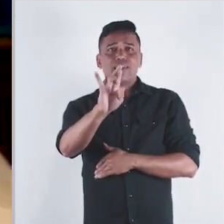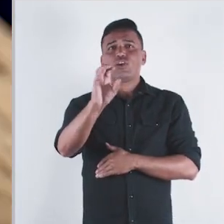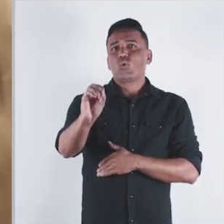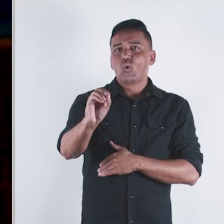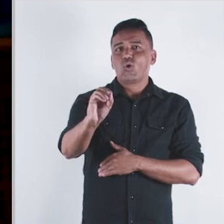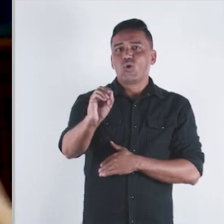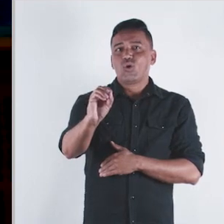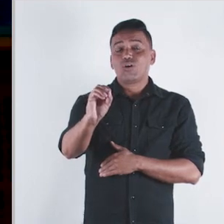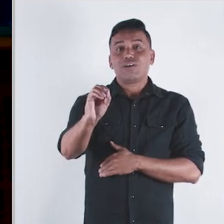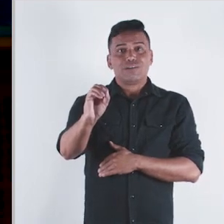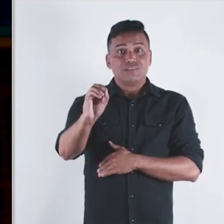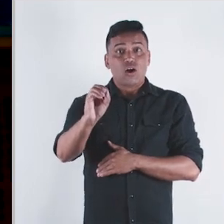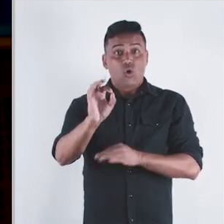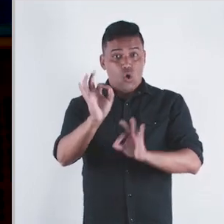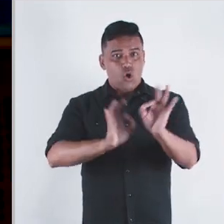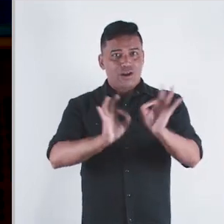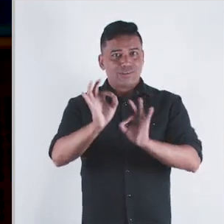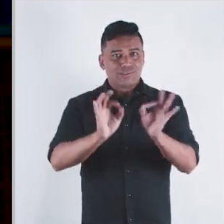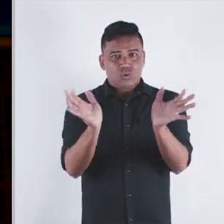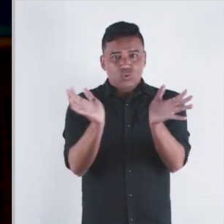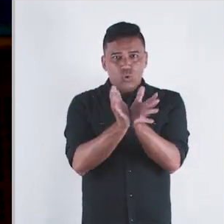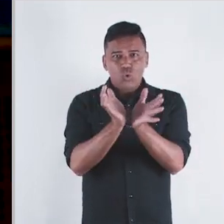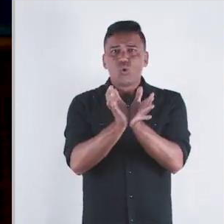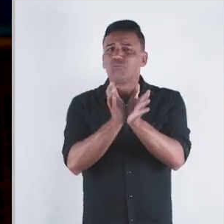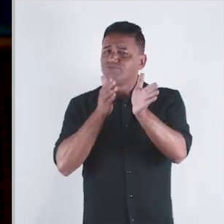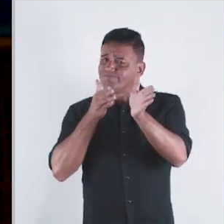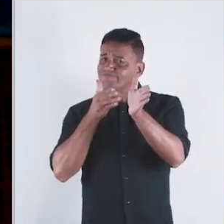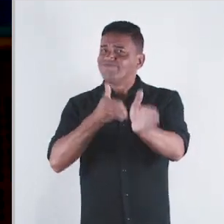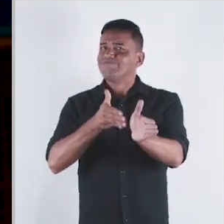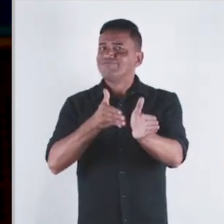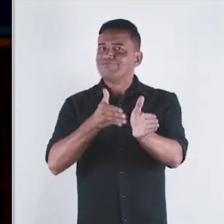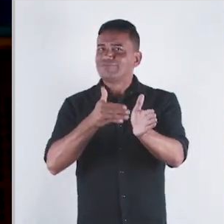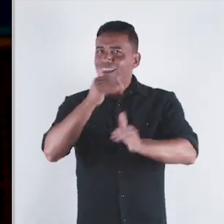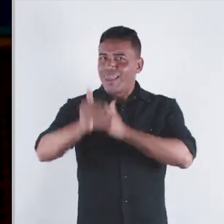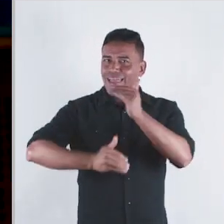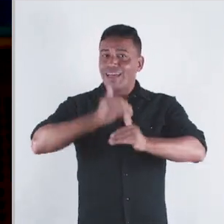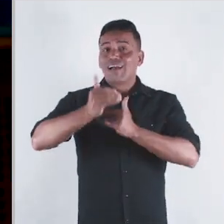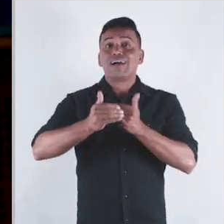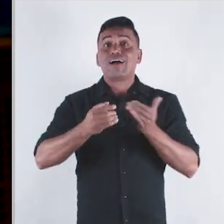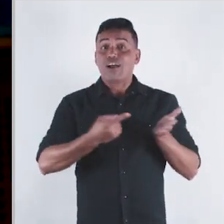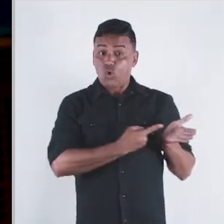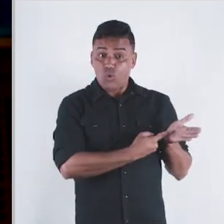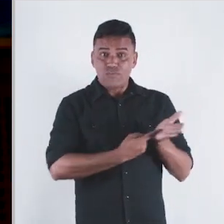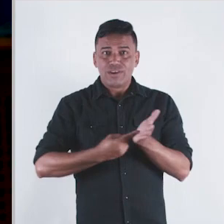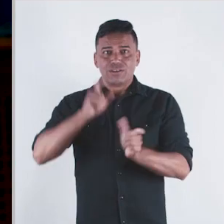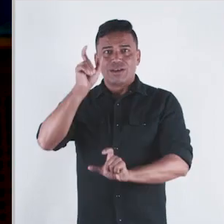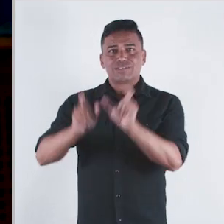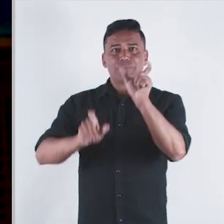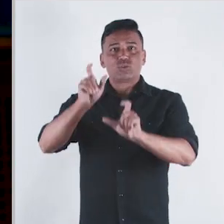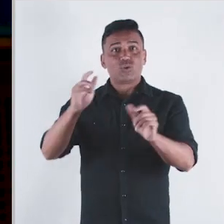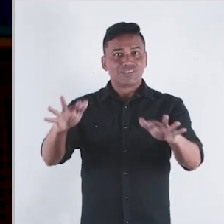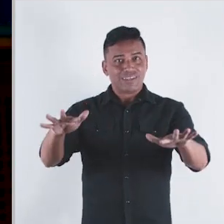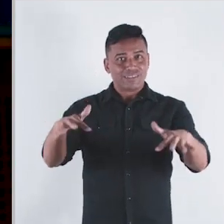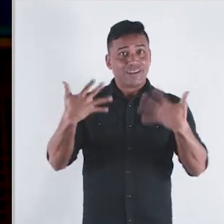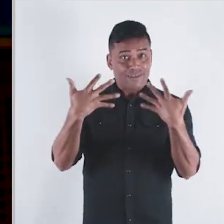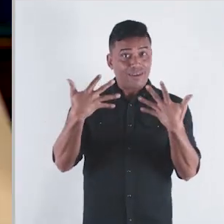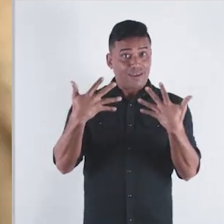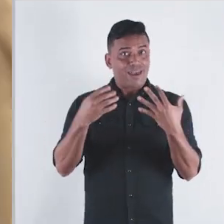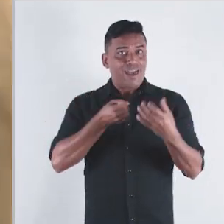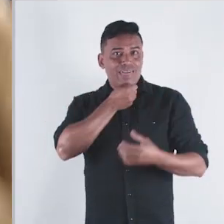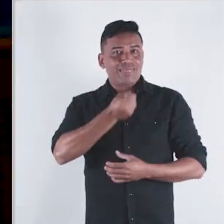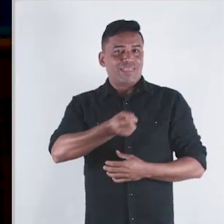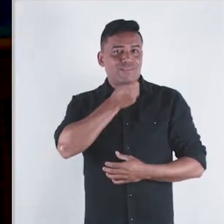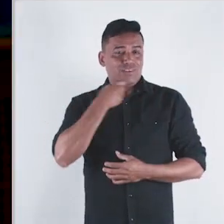está conduzindo esse processo, né? E convido as pessoas que nos assistiram nessa entrevista